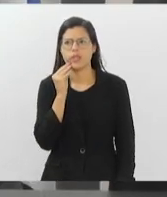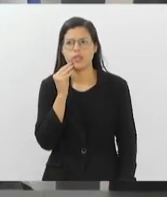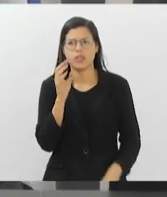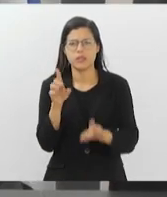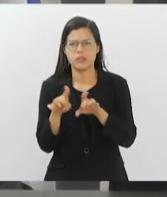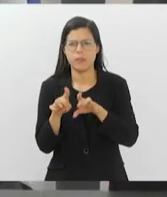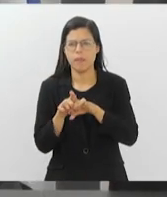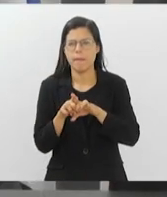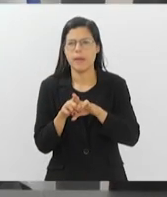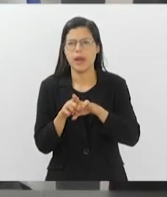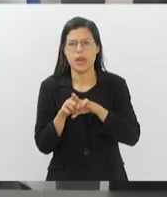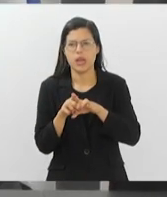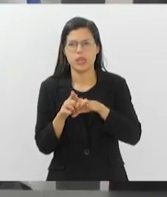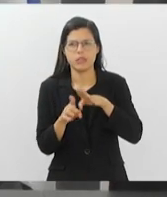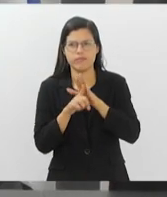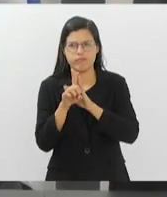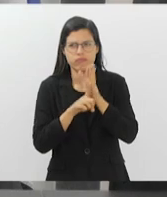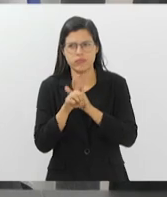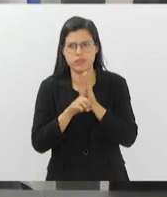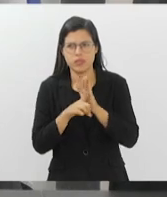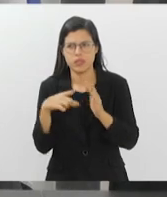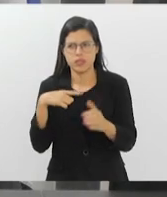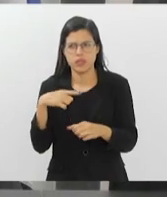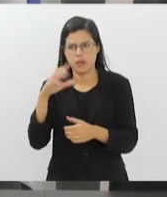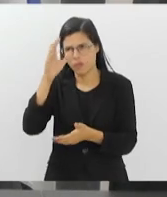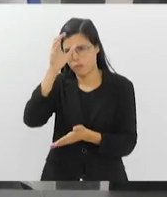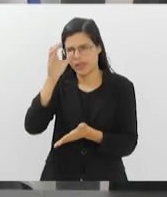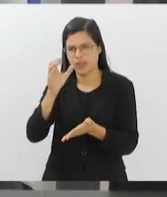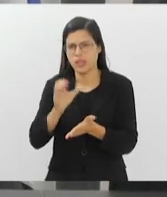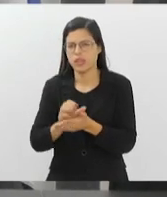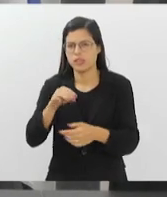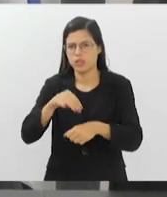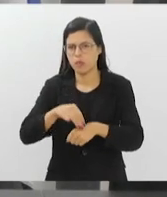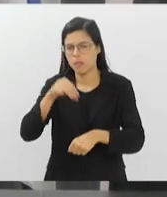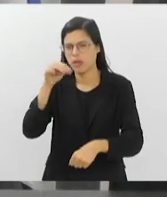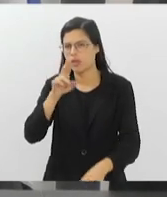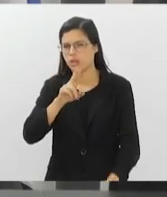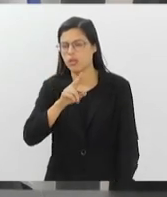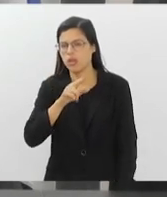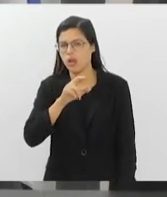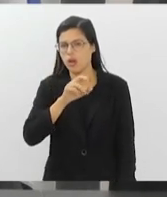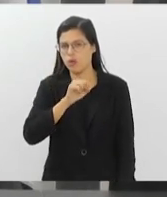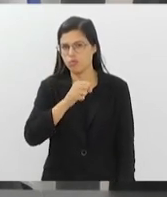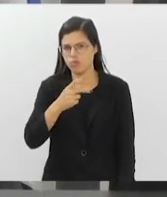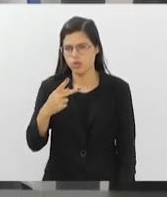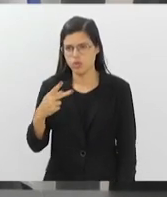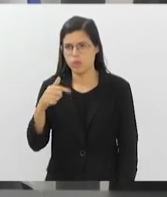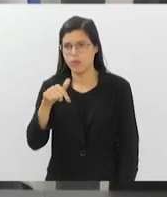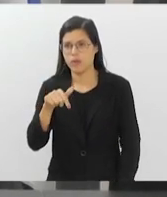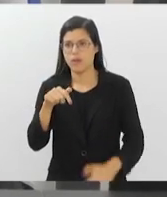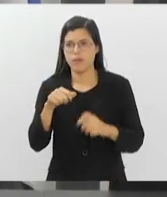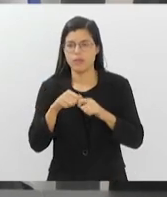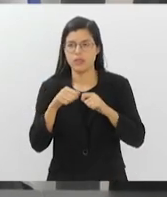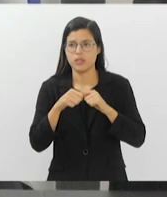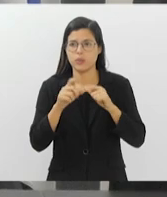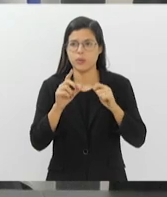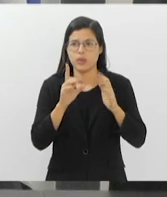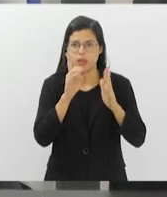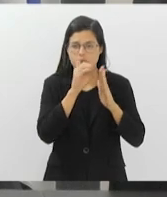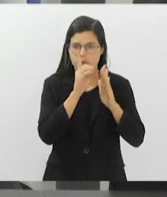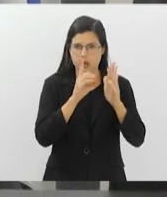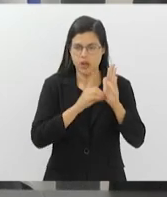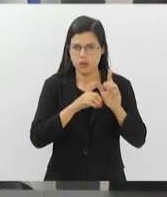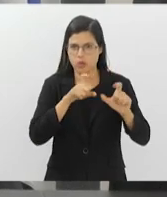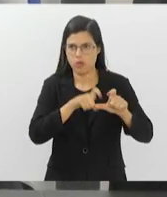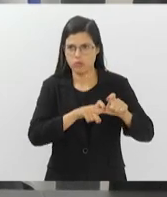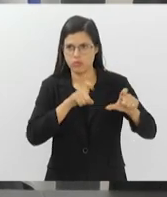Vossa Excelência. Parece que teve uma tese de mestrado da USP fazendo o paralelo do decreto autônomo ao antigo decreto de lei,